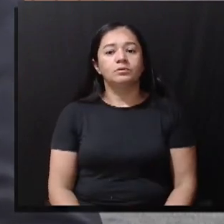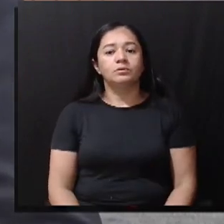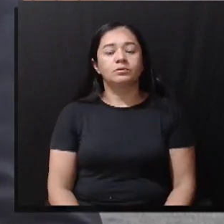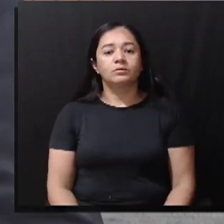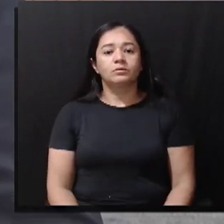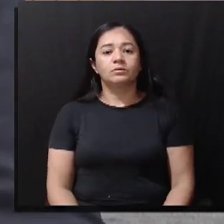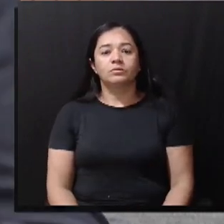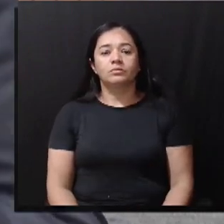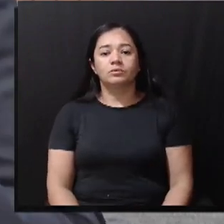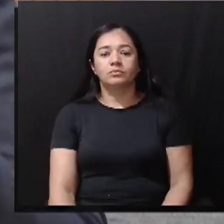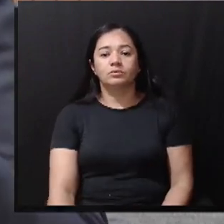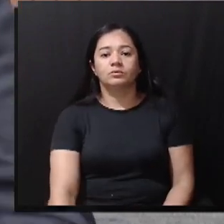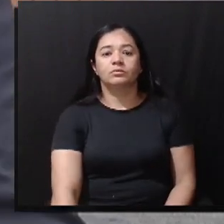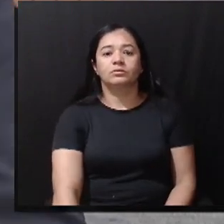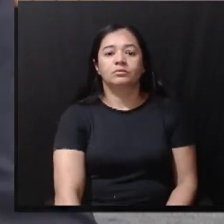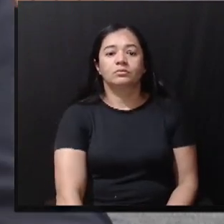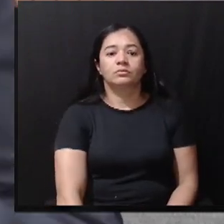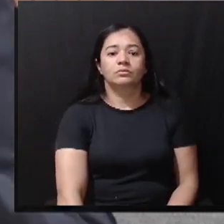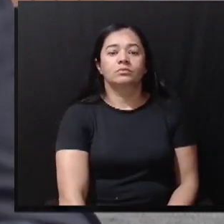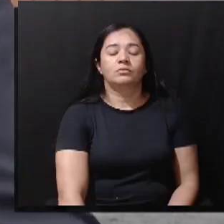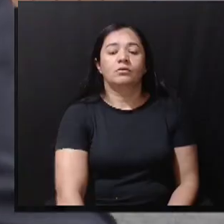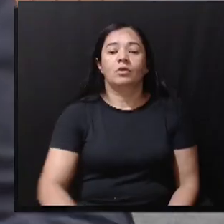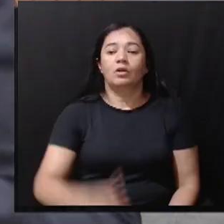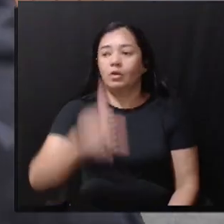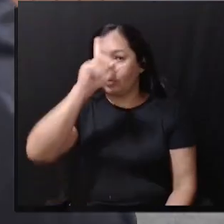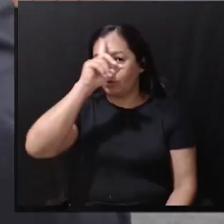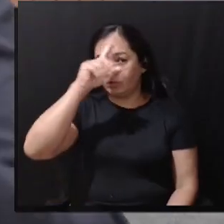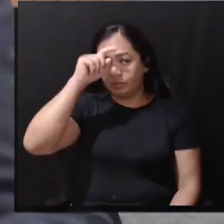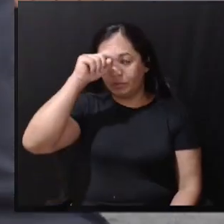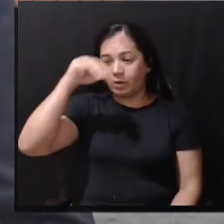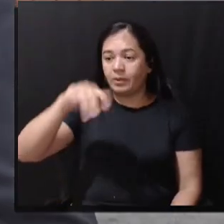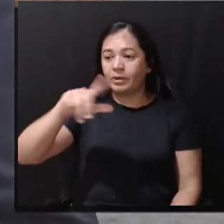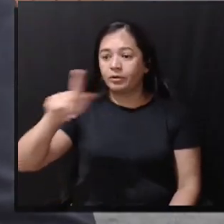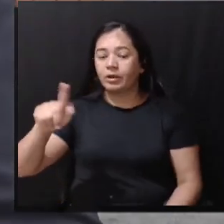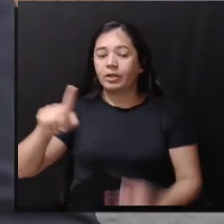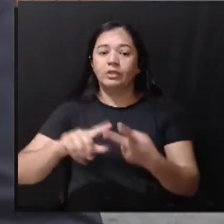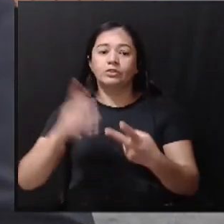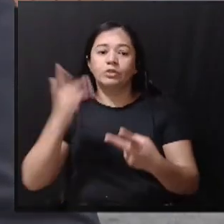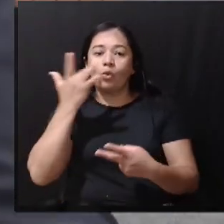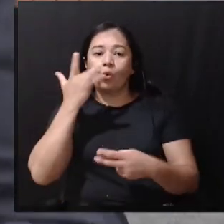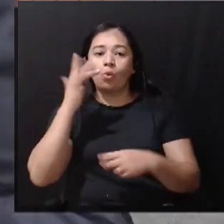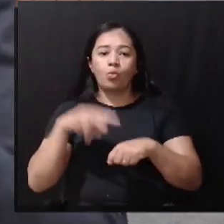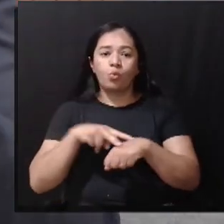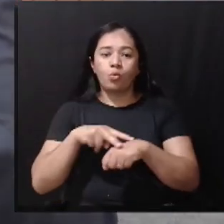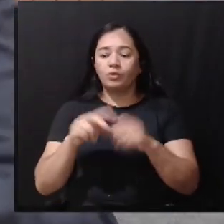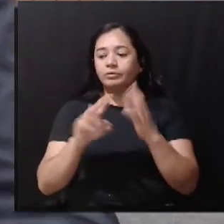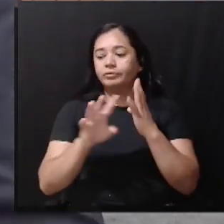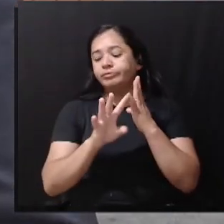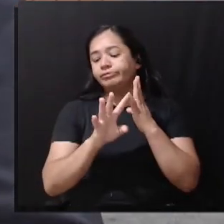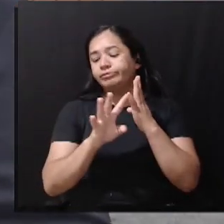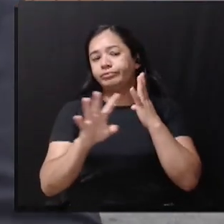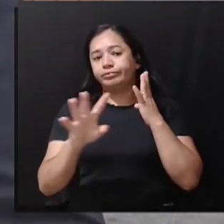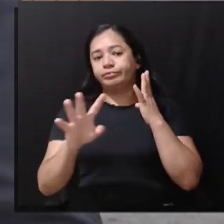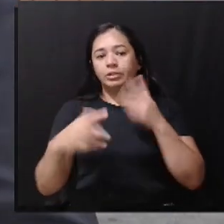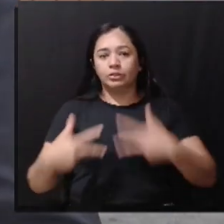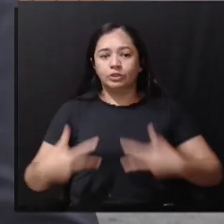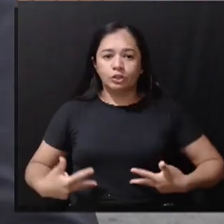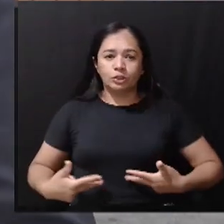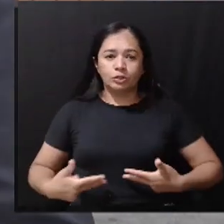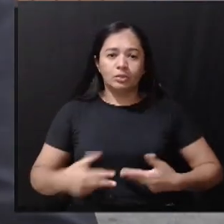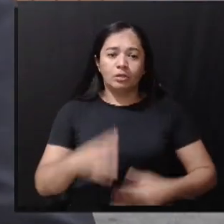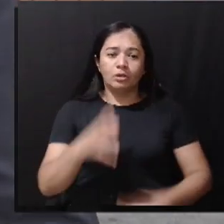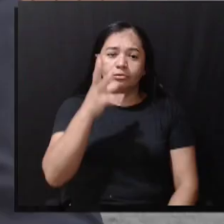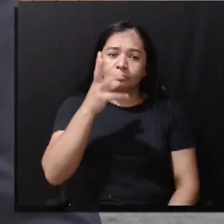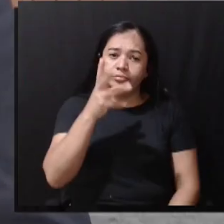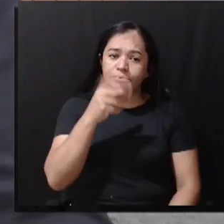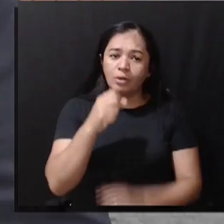de televisão, de que o Hospital Mário Gatti, o Hospital Ouro Verde estavam com uma fila de cirurgias, procedimentos muito longa, com mais de um ano de espera.